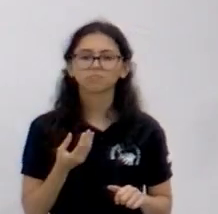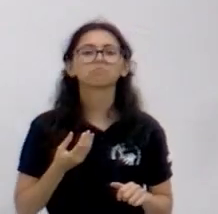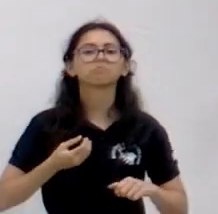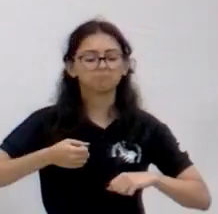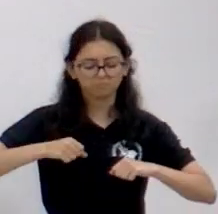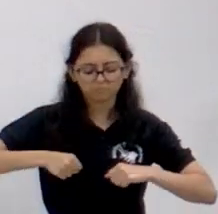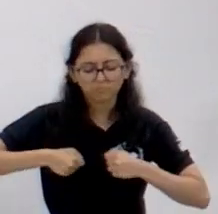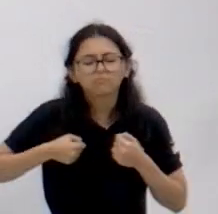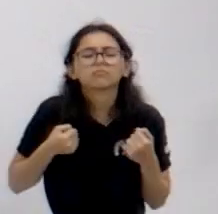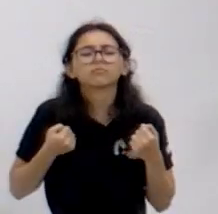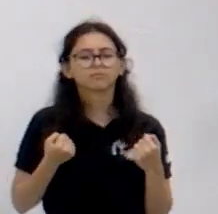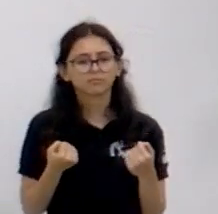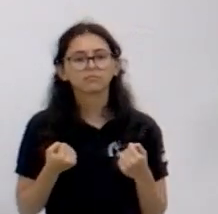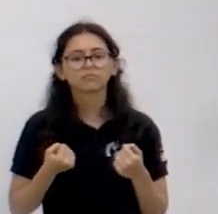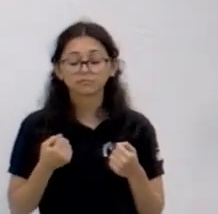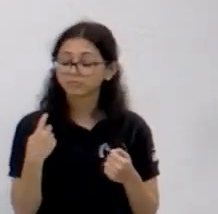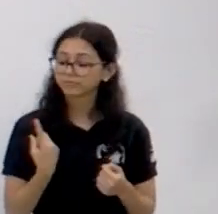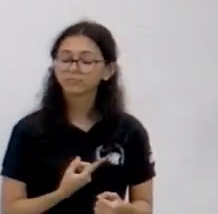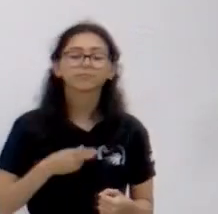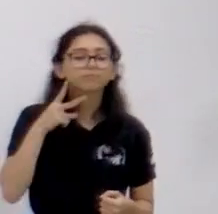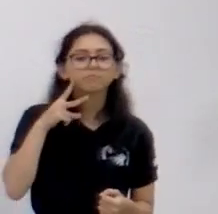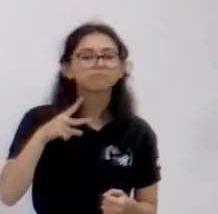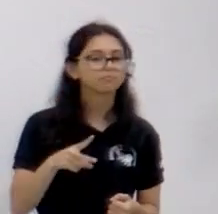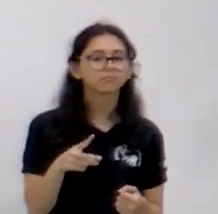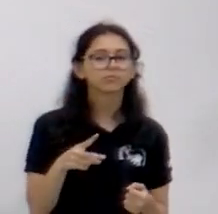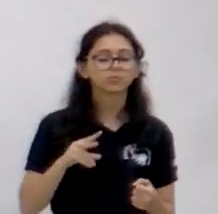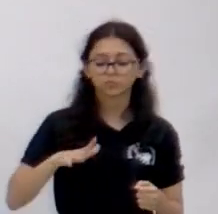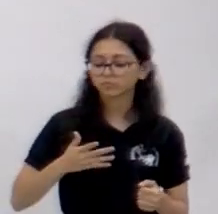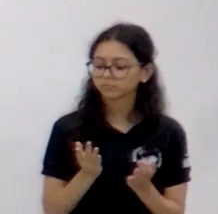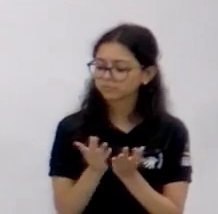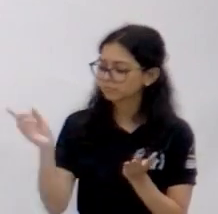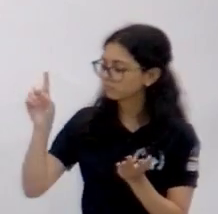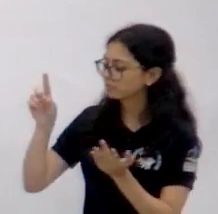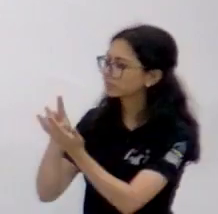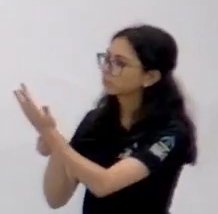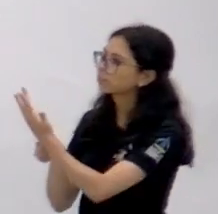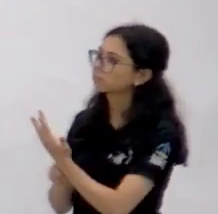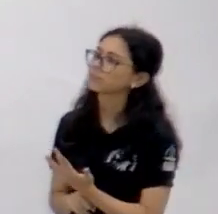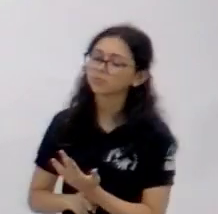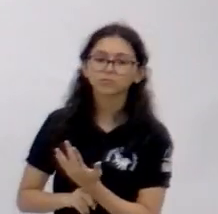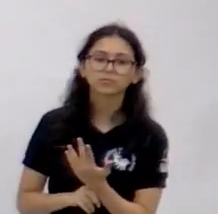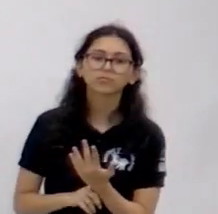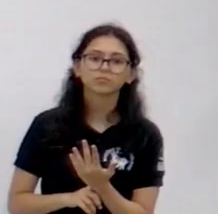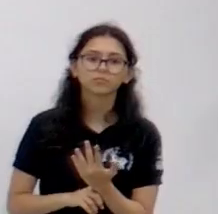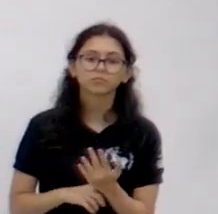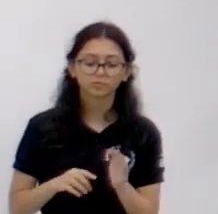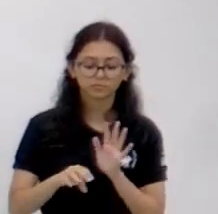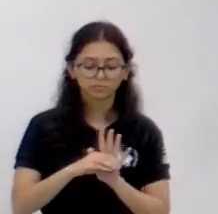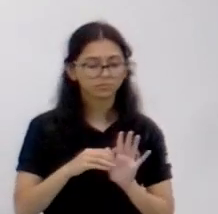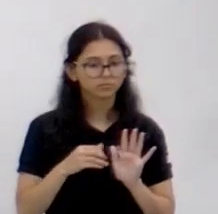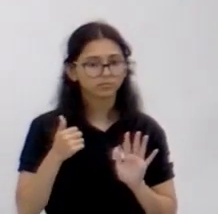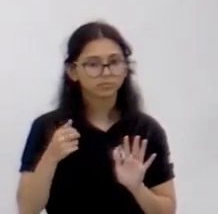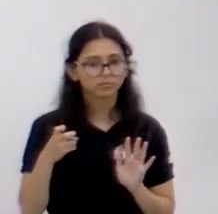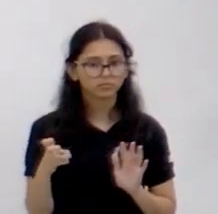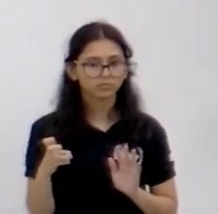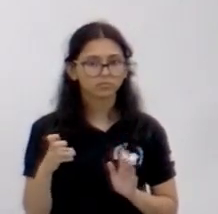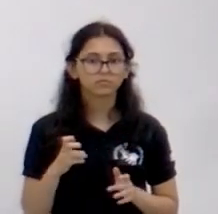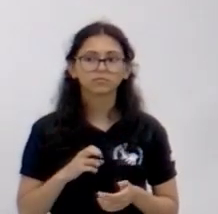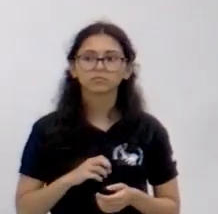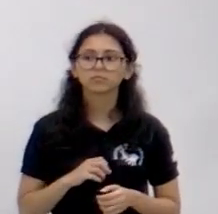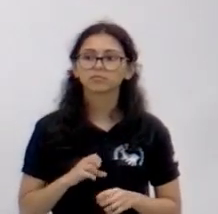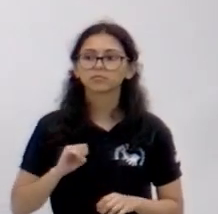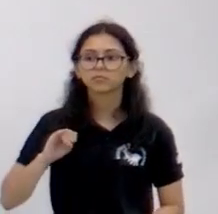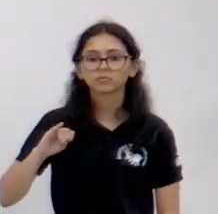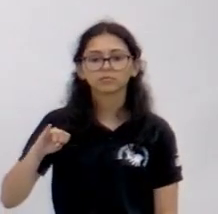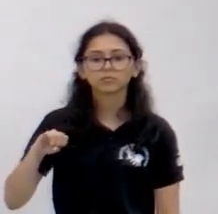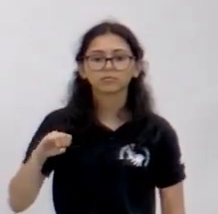valente. E nós podemos perceber claramente quando a Bíblia registra, é interessante que um fato registrado lá no capítulo 15 de